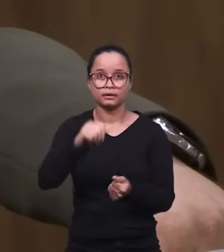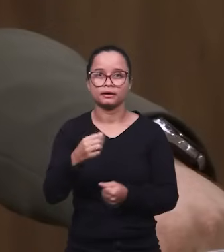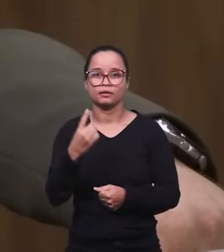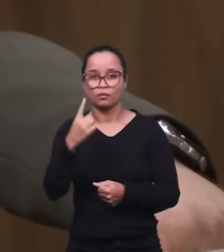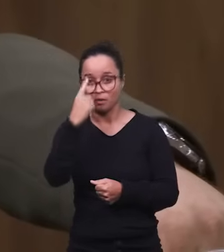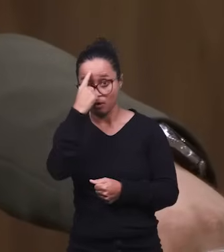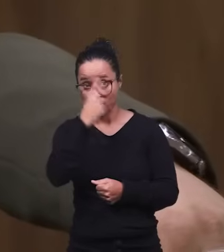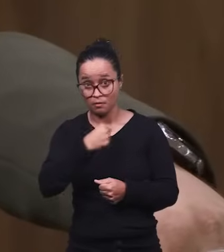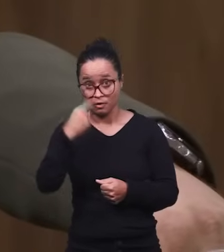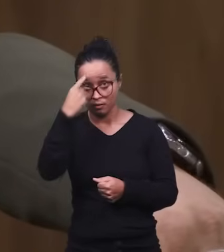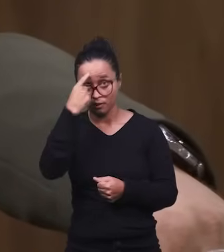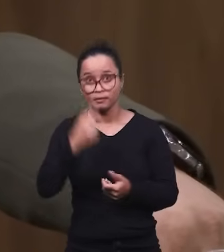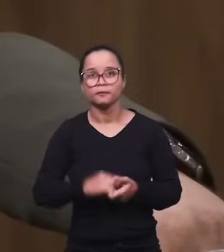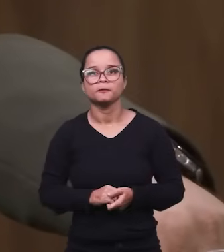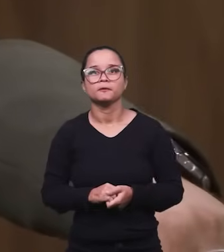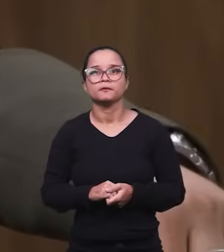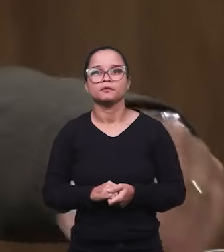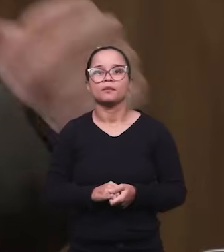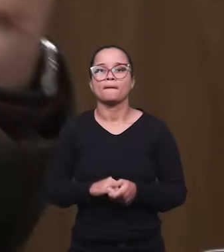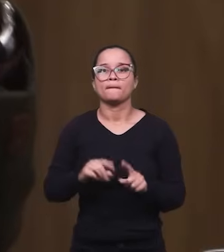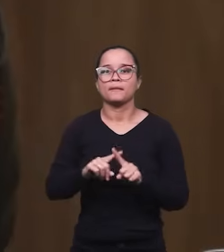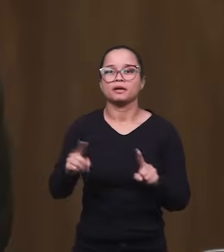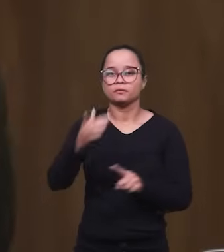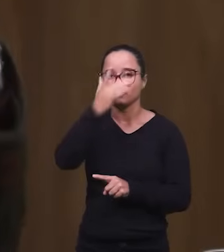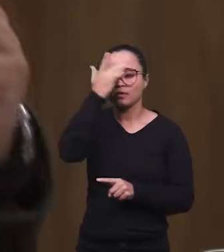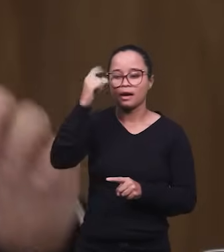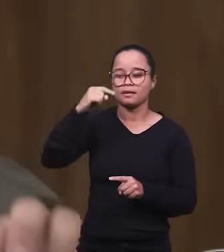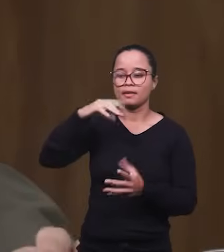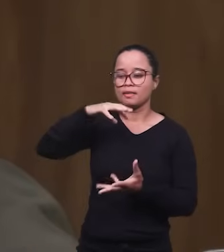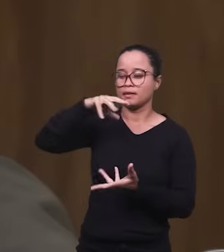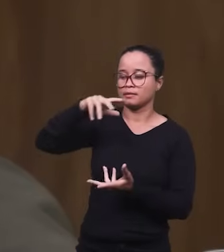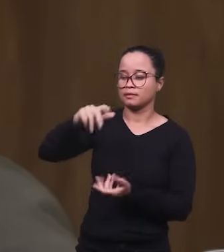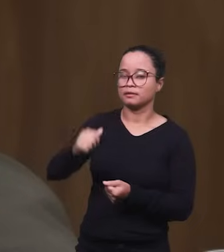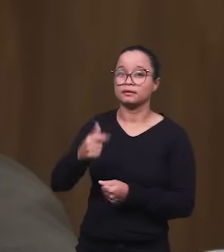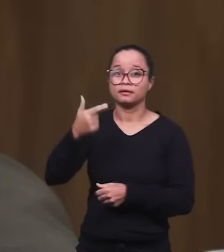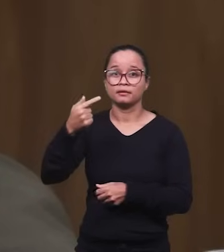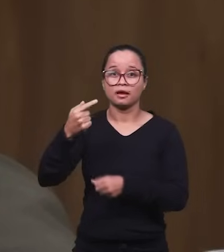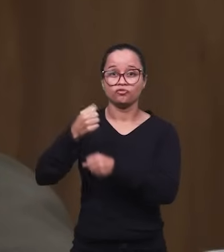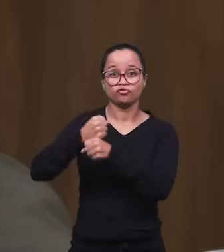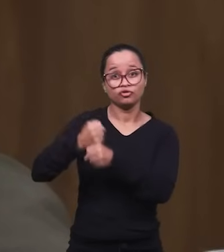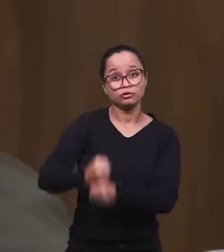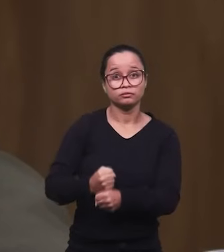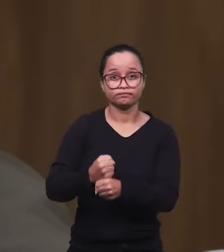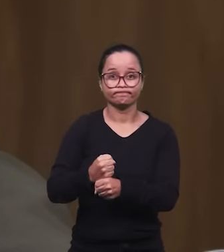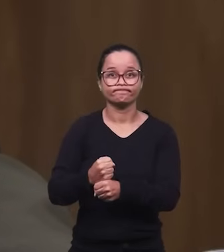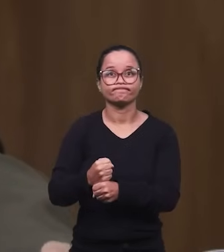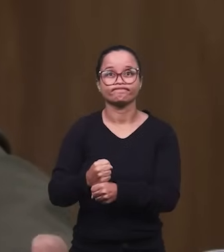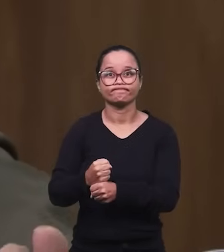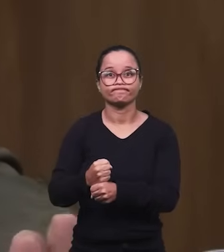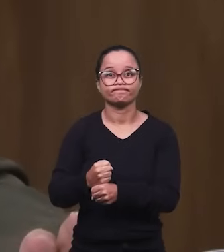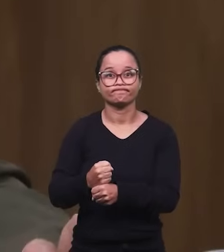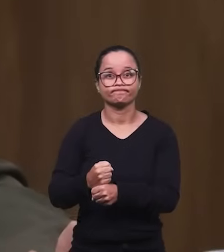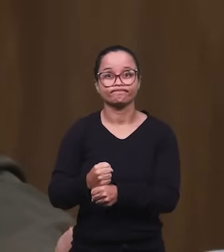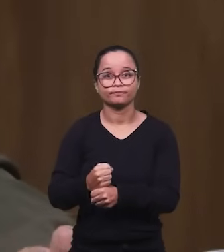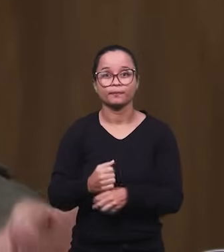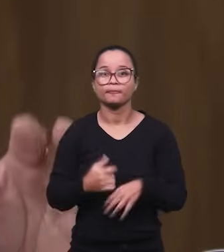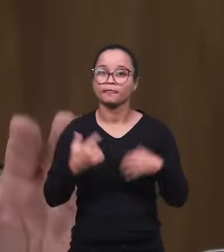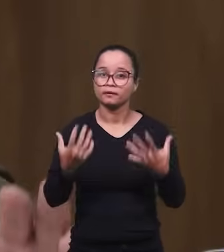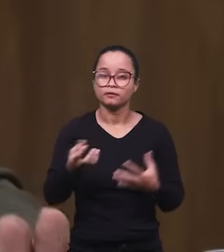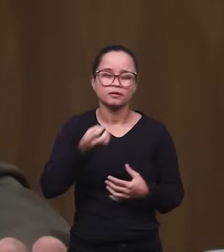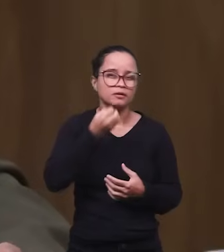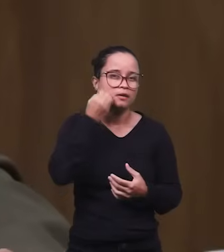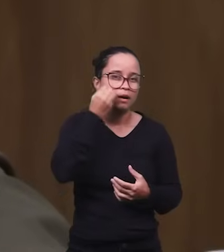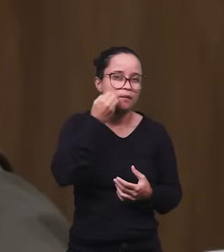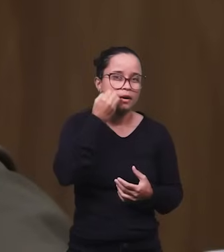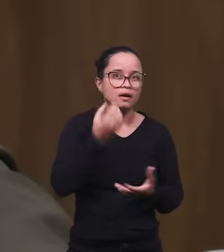1 hora, para ele passou 1 hora, mas para quem está aqui na Terra, passou 7 anos. Então, se a gente fizer um experimento